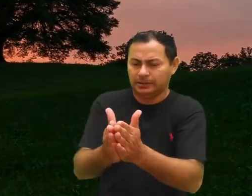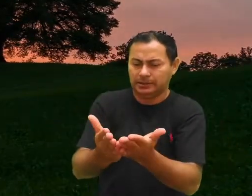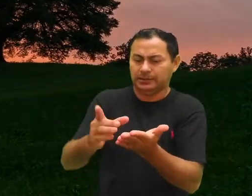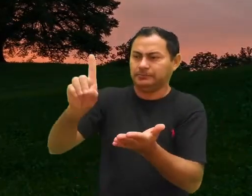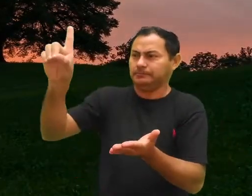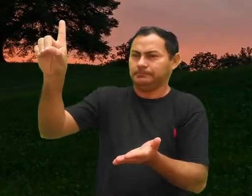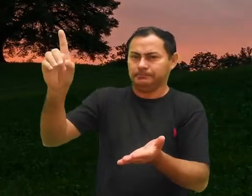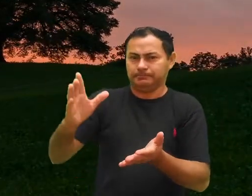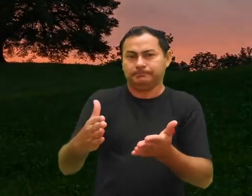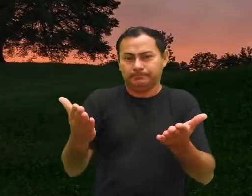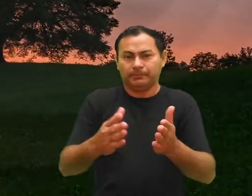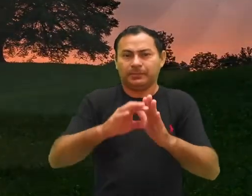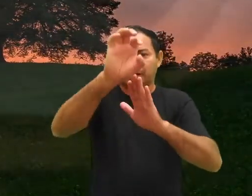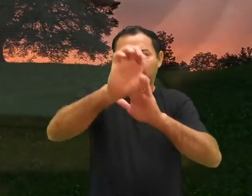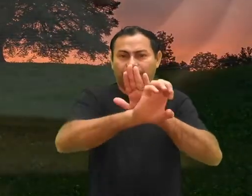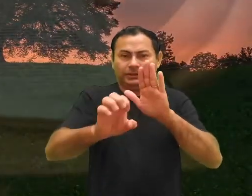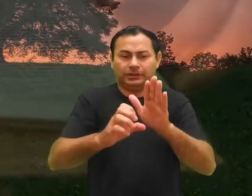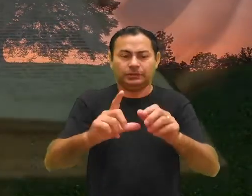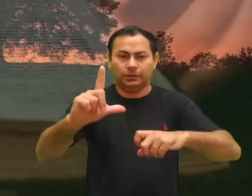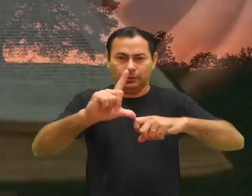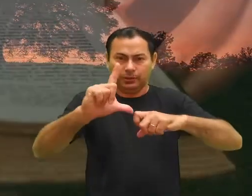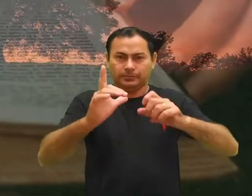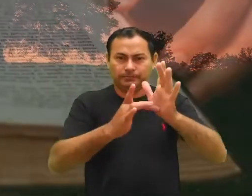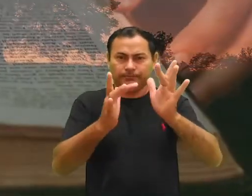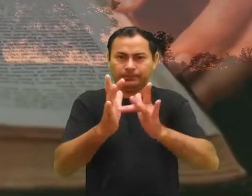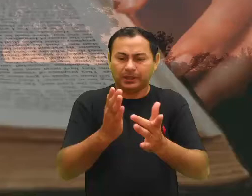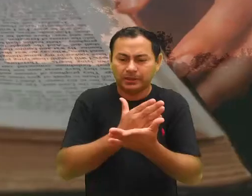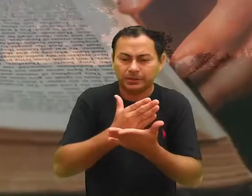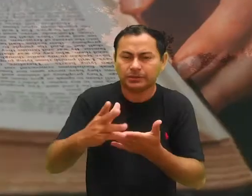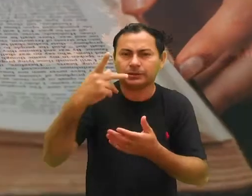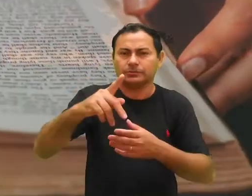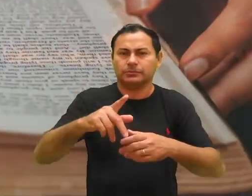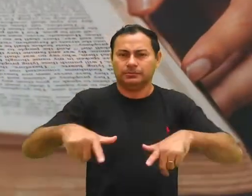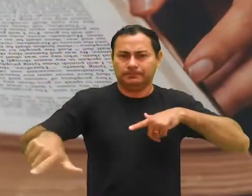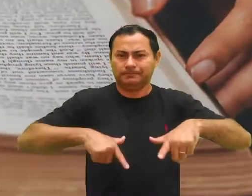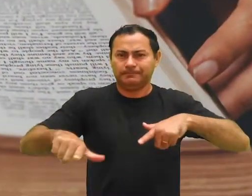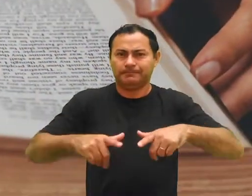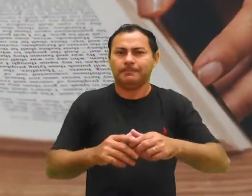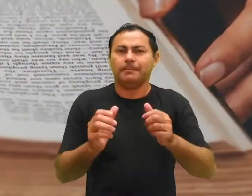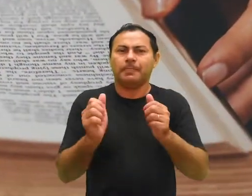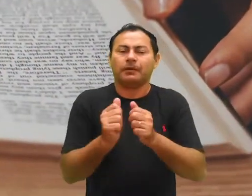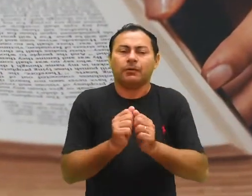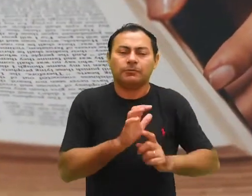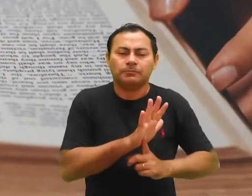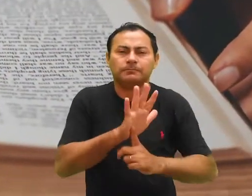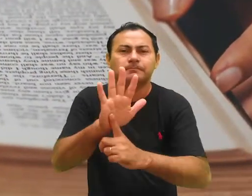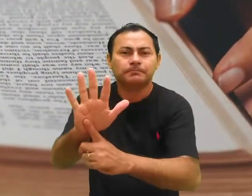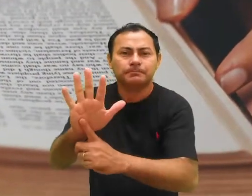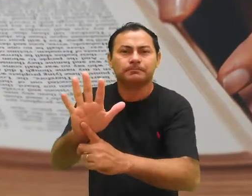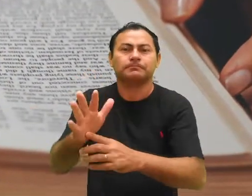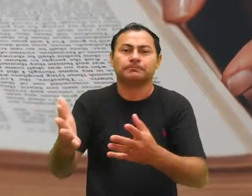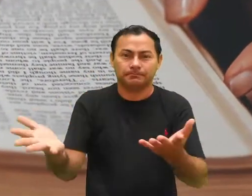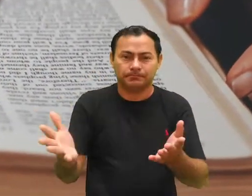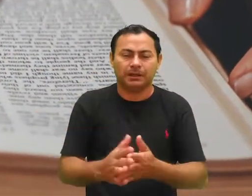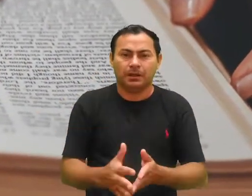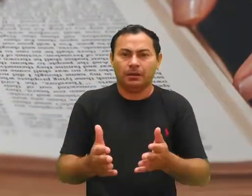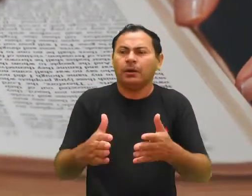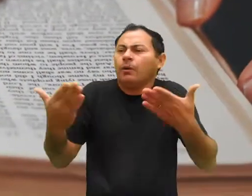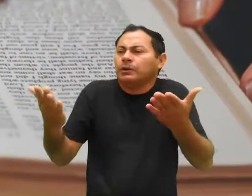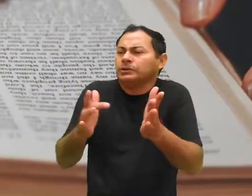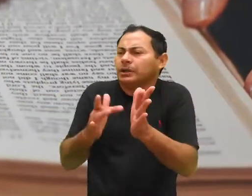reverência às Escrituras? No Evangelho de Lucas, vemos que Jesus iniciou o seu ministério com um